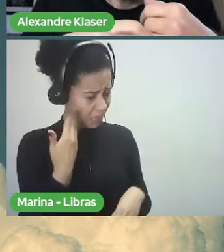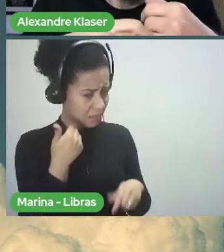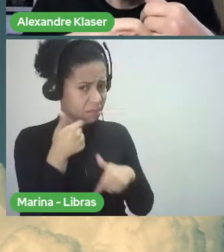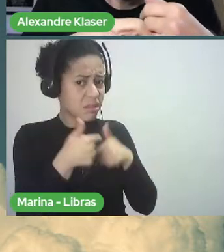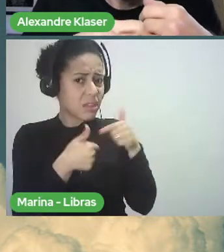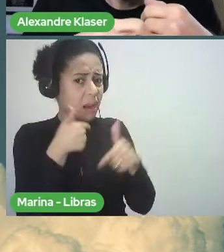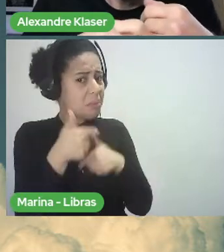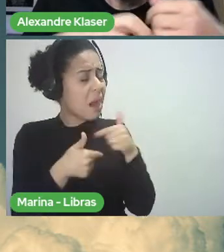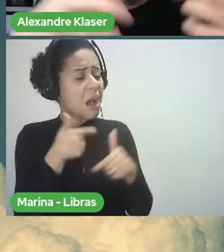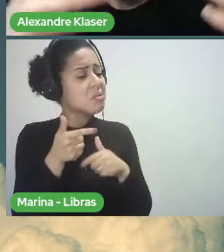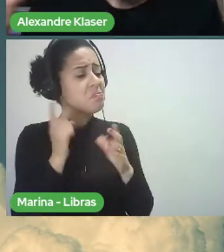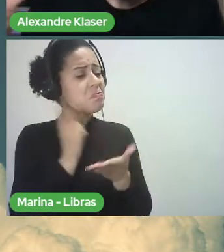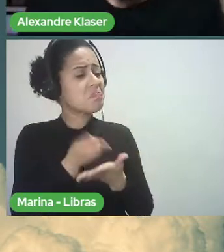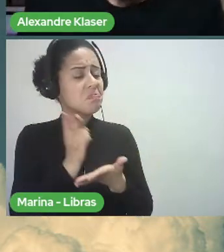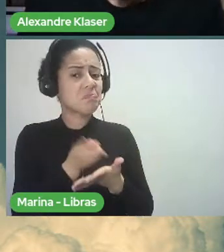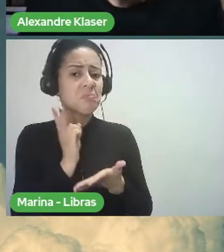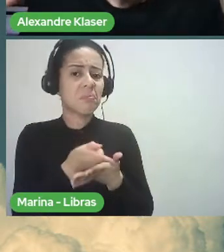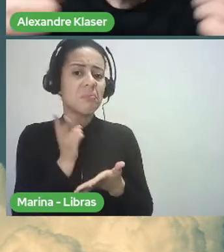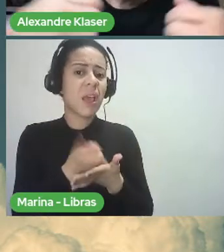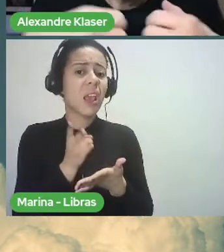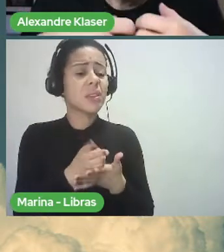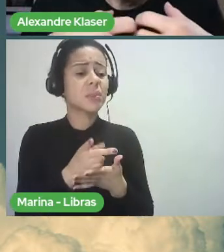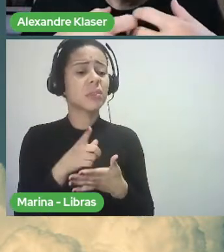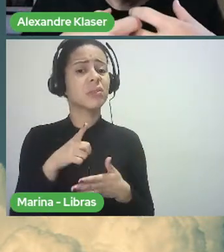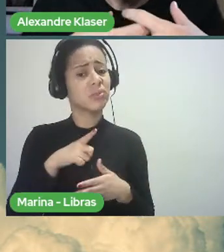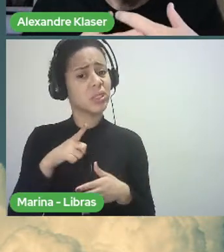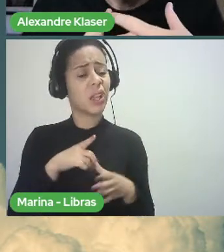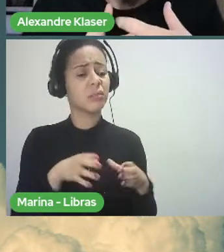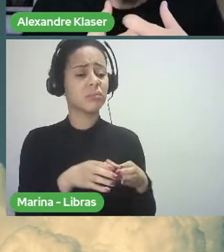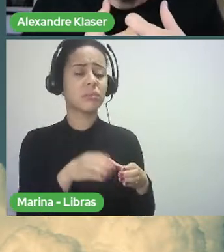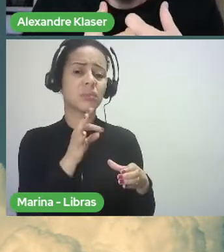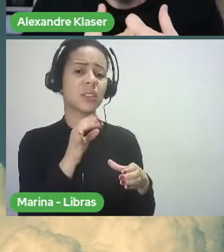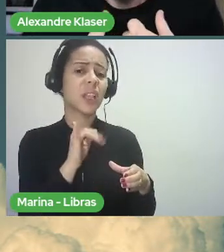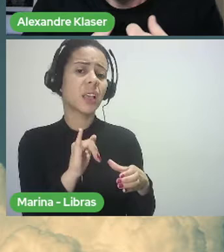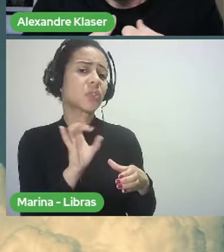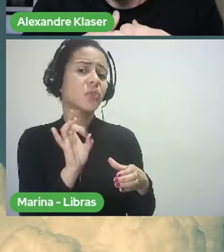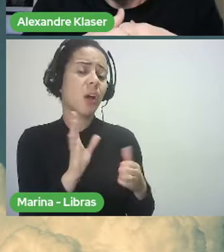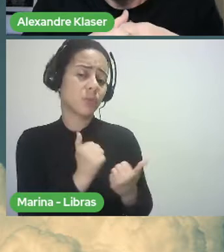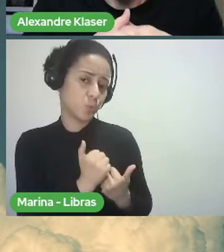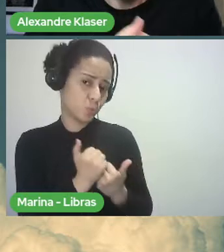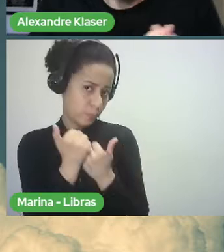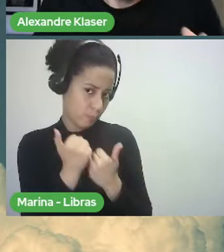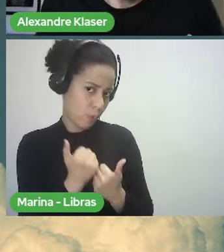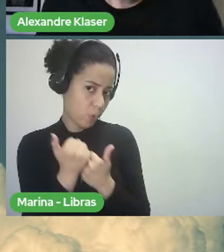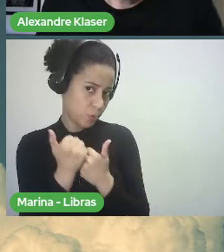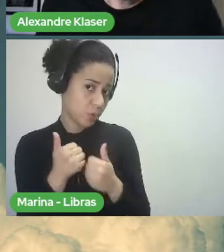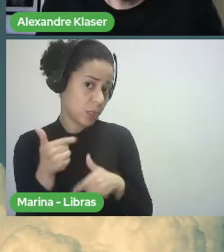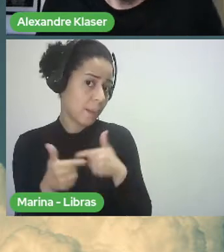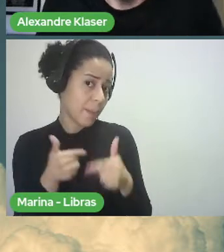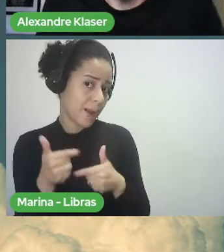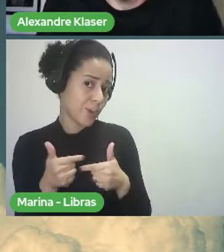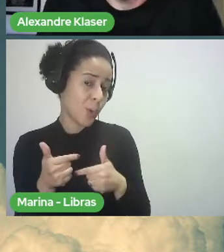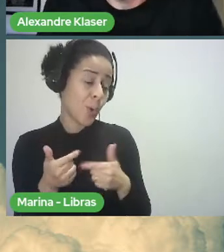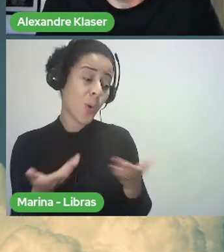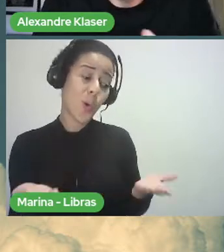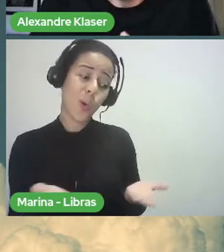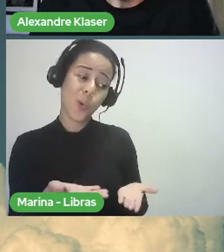suporte informático necessário para ter um pouco de automação na minha operação. Hoje em dia, isso não é mais